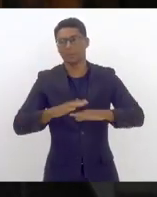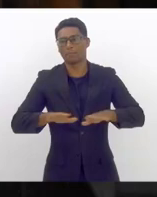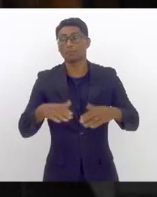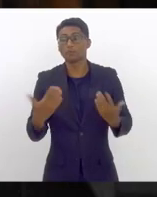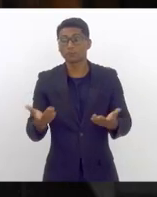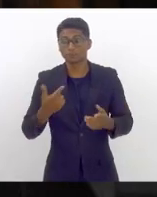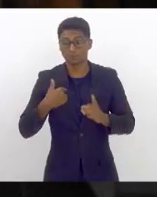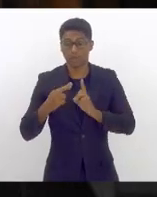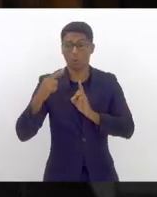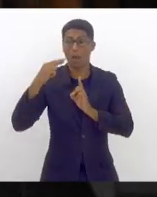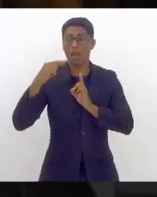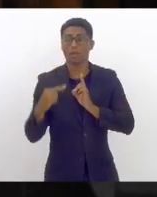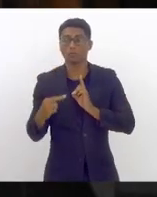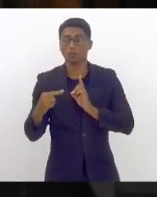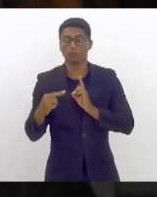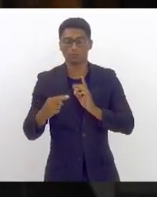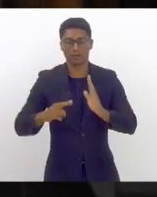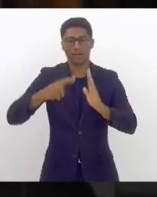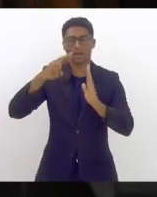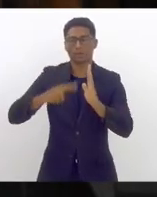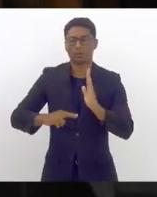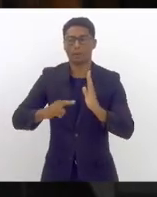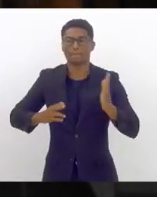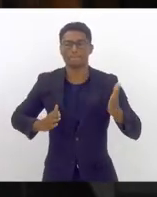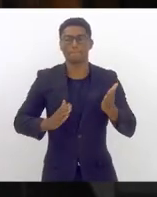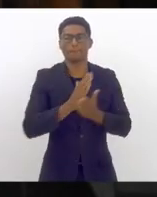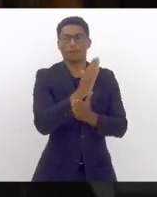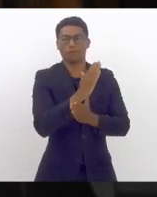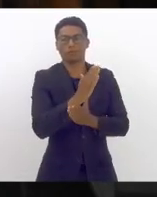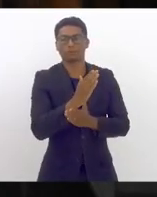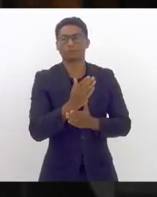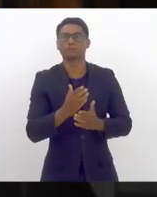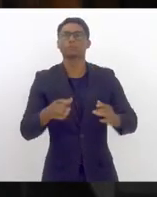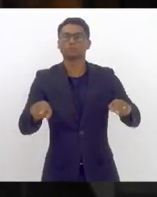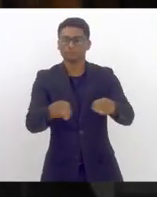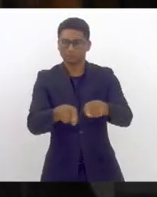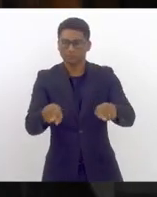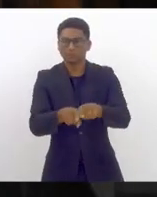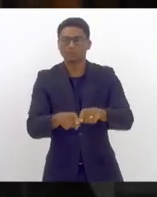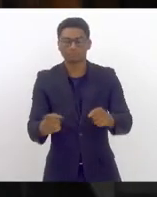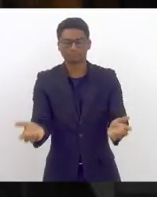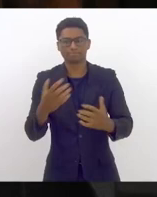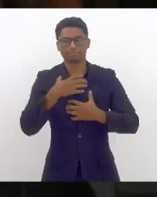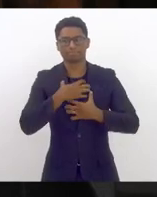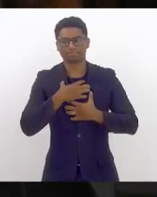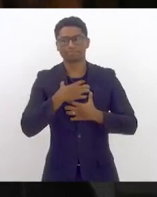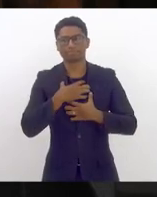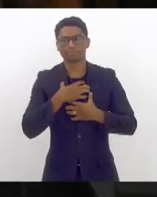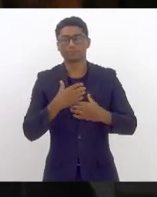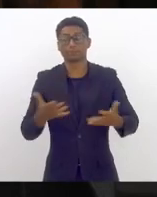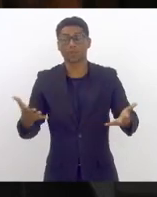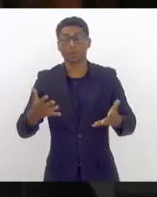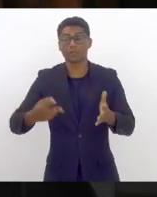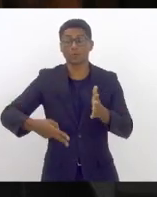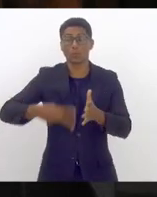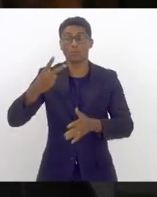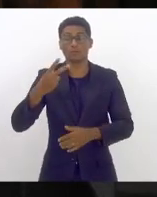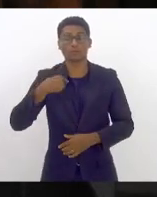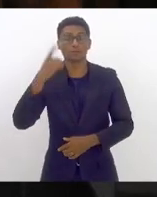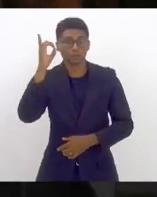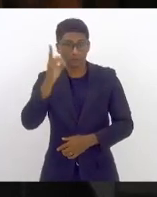relator de um relatório aprovado por unanimidade é também um feito histórico que eu carrego para esse segundo mandato como